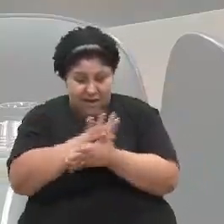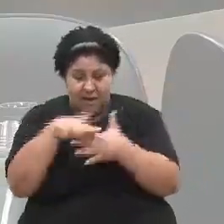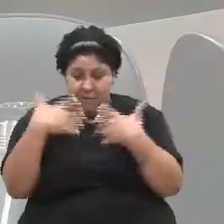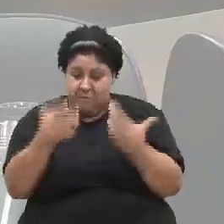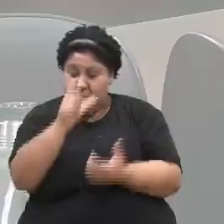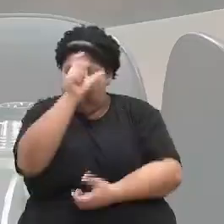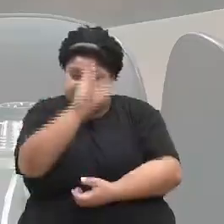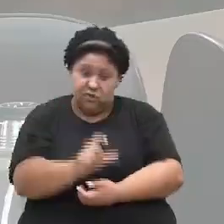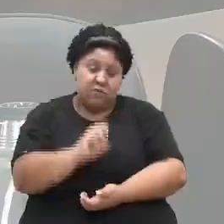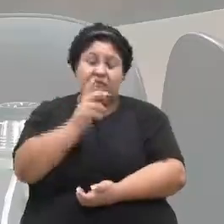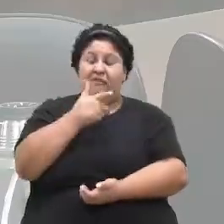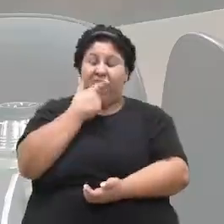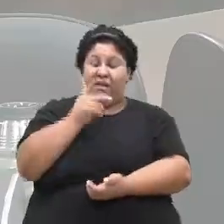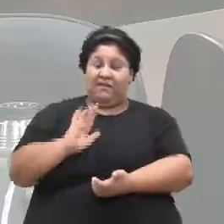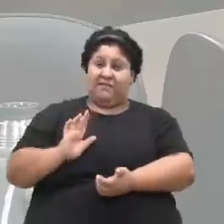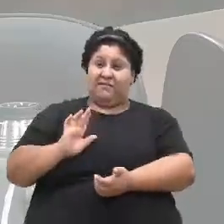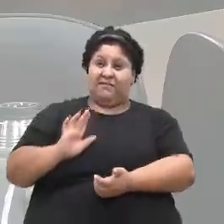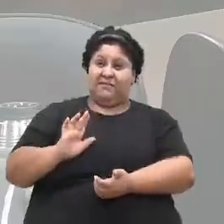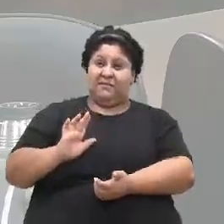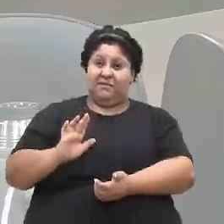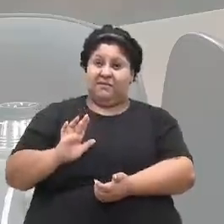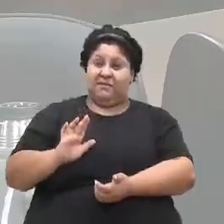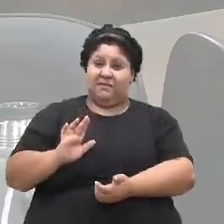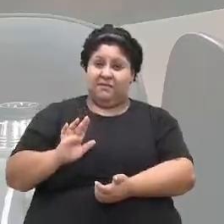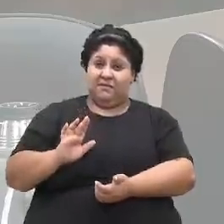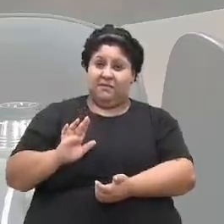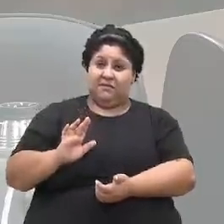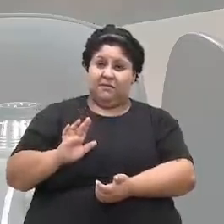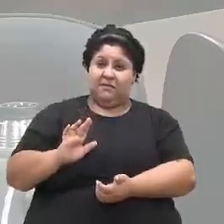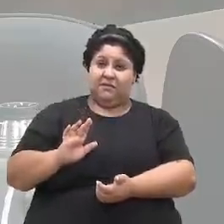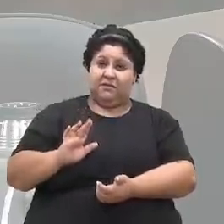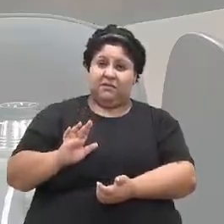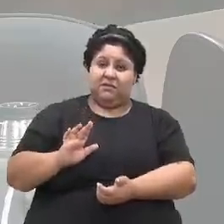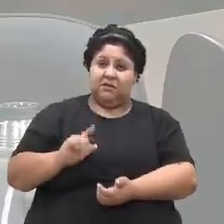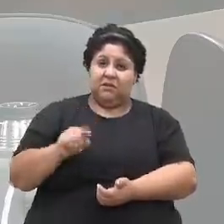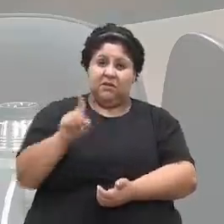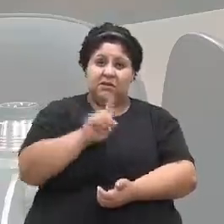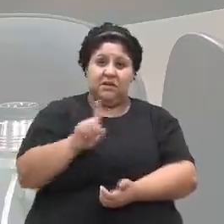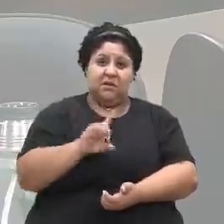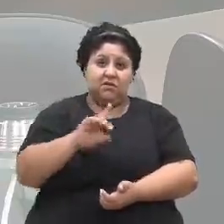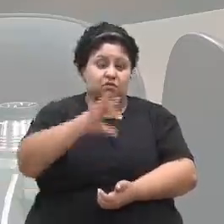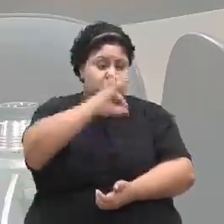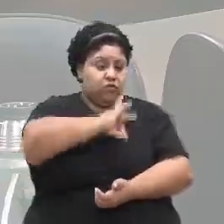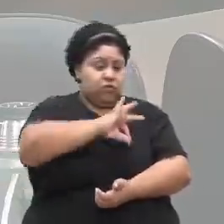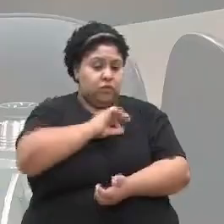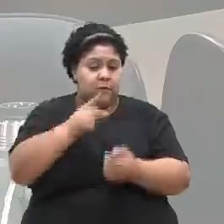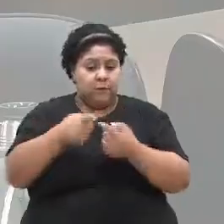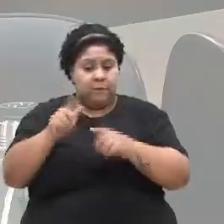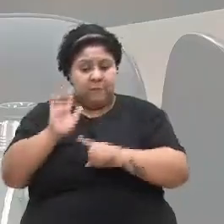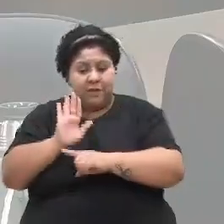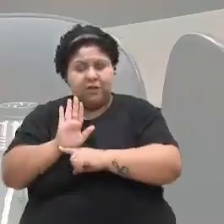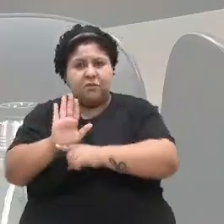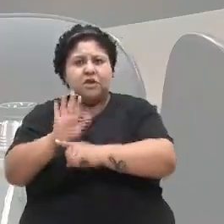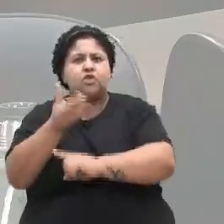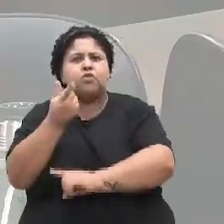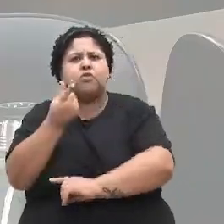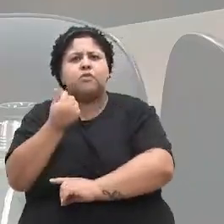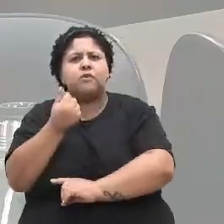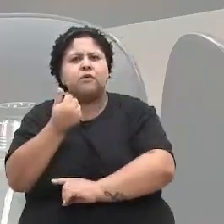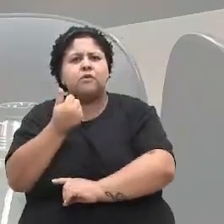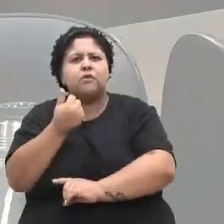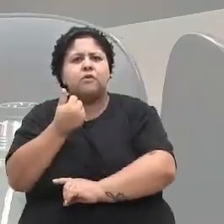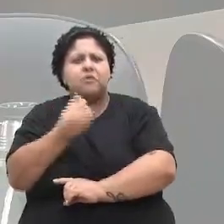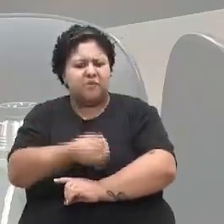alguém falar disso lá em cima, quem sabe, não só um salário, uma ajuda de custo a mais por ter passado por tudo